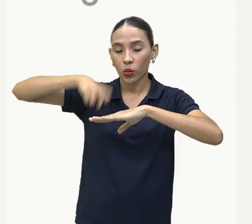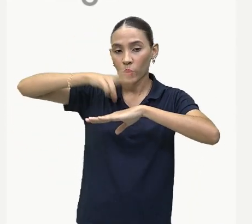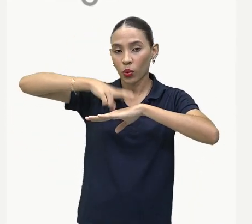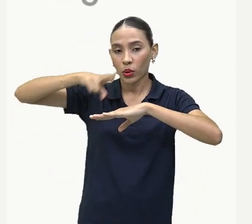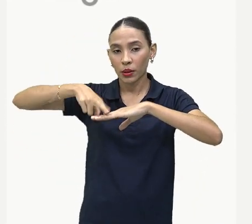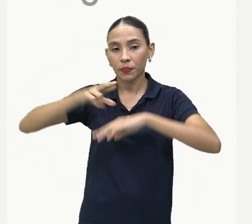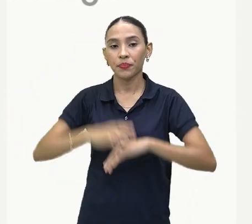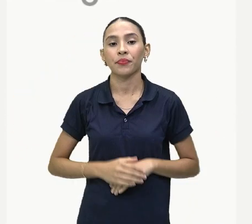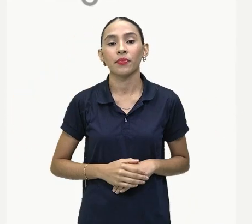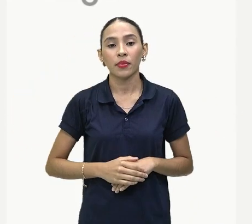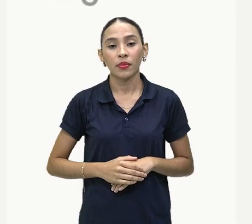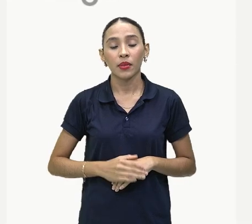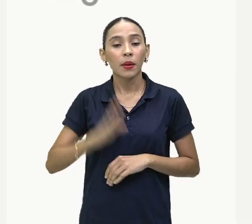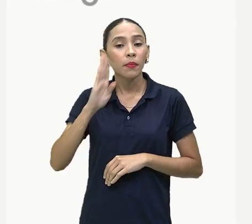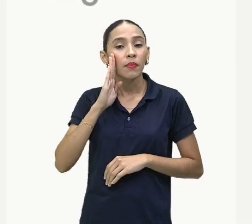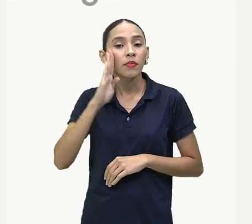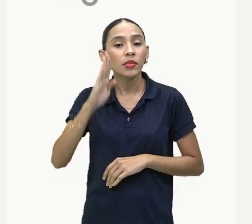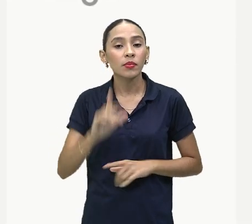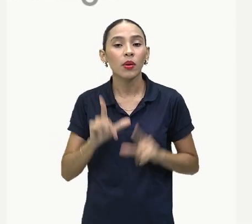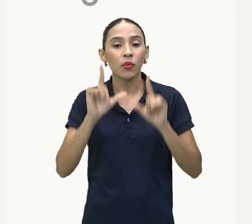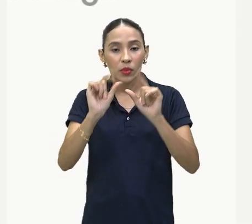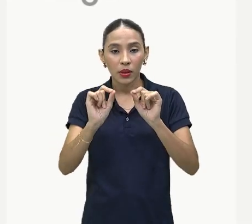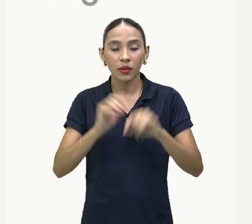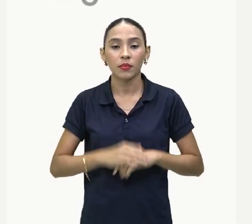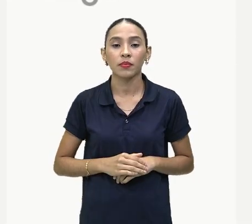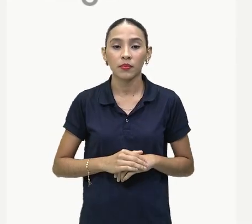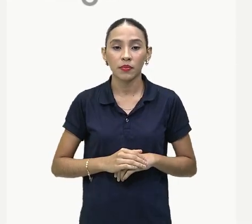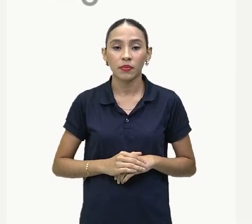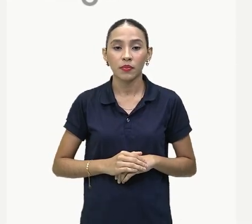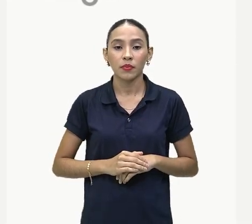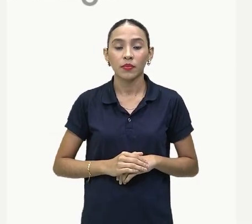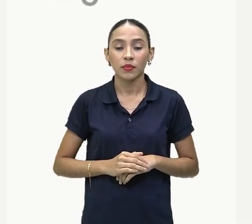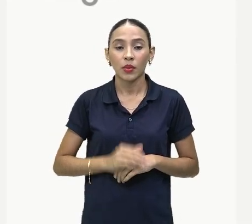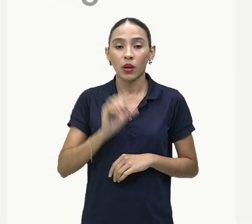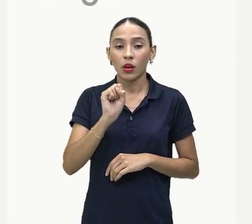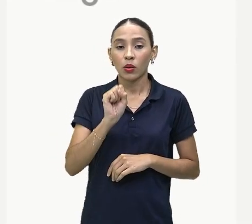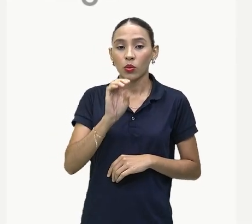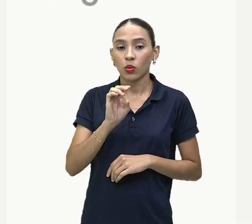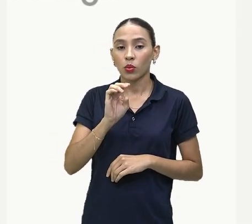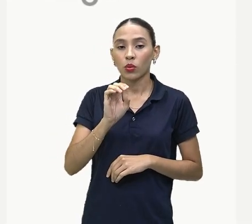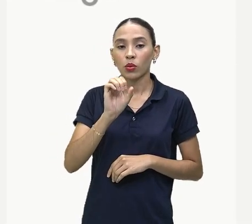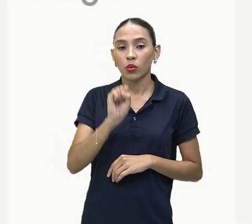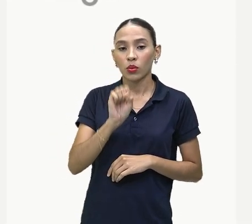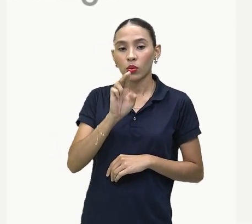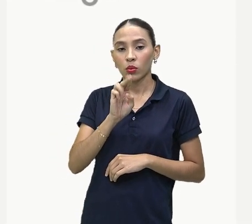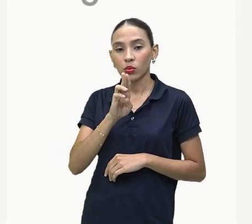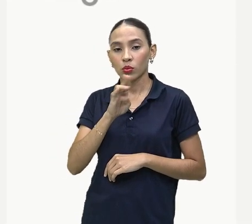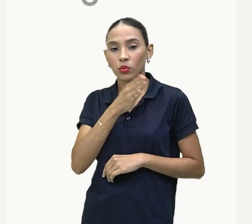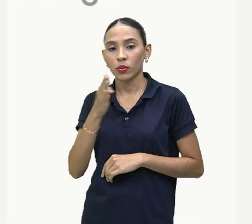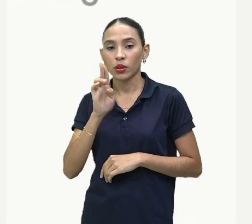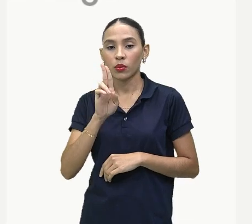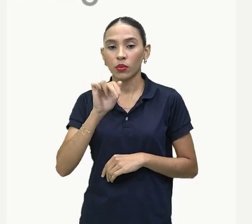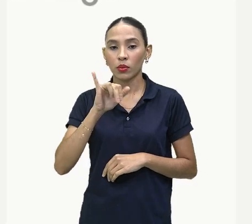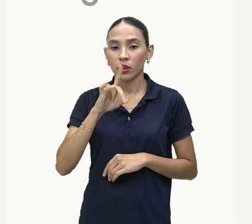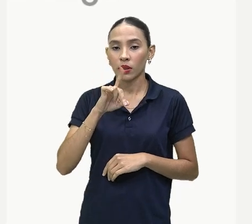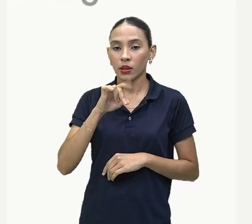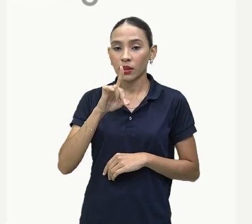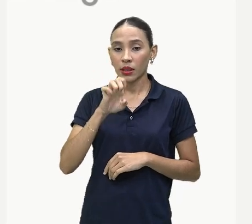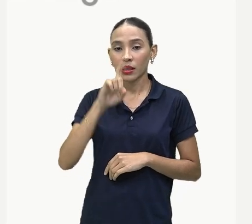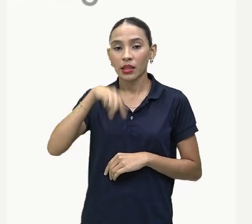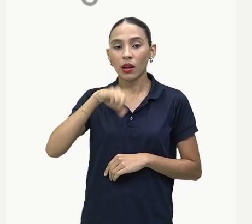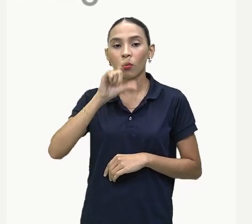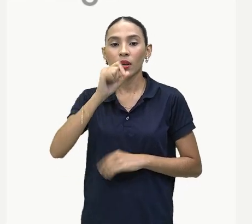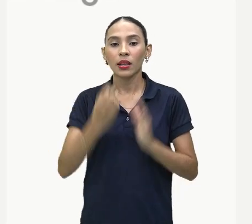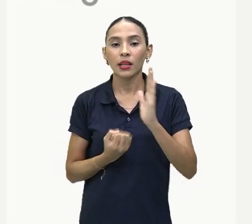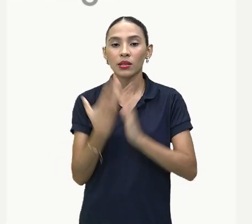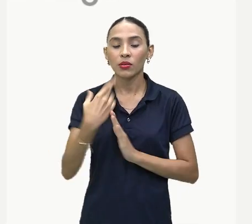O destaque dessa subunidade é a presença de algumas formações